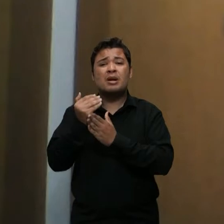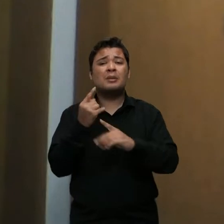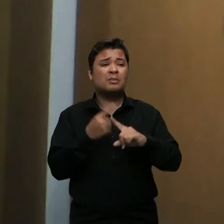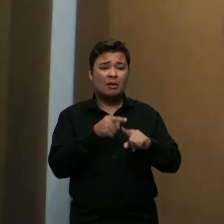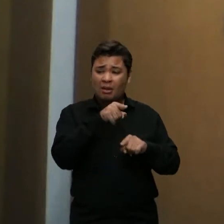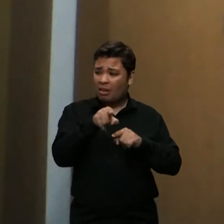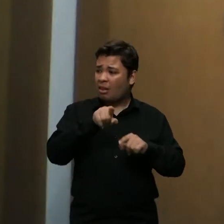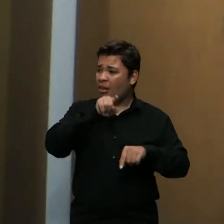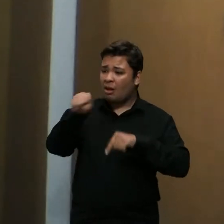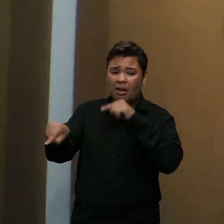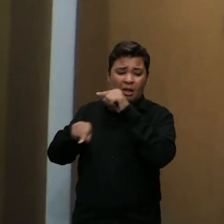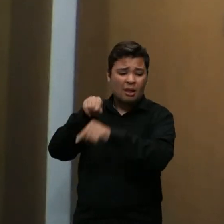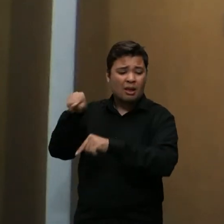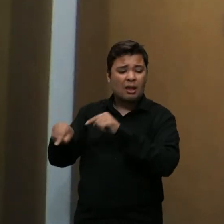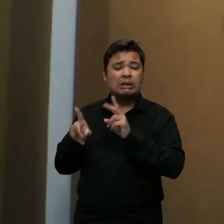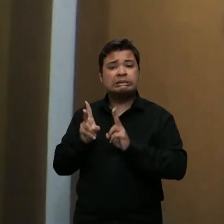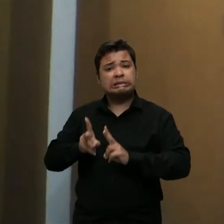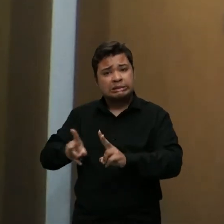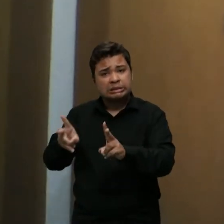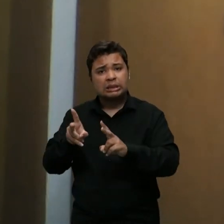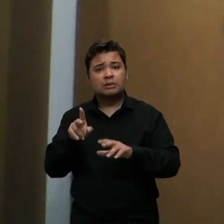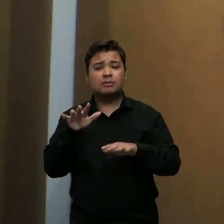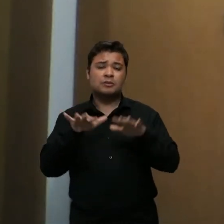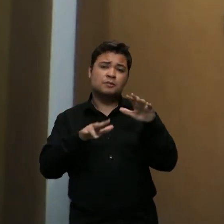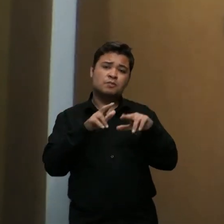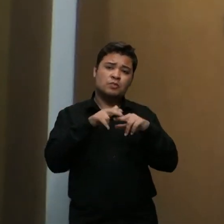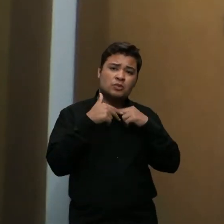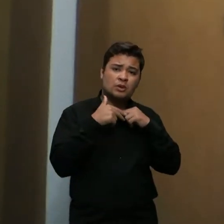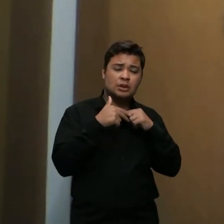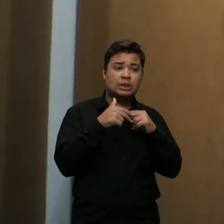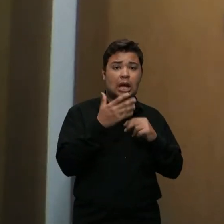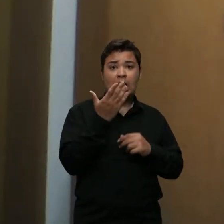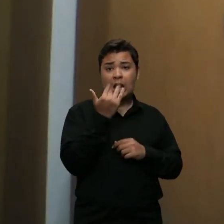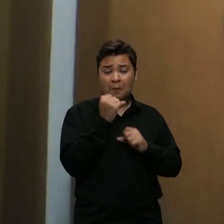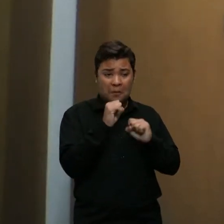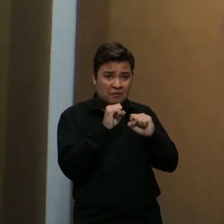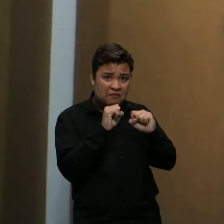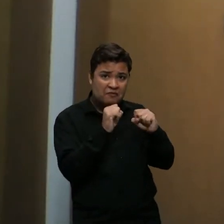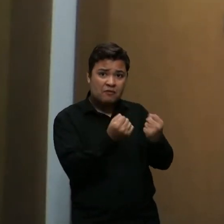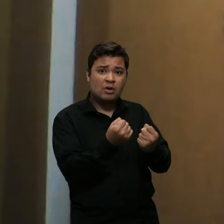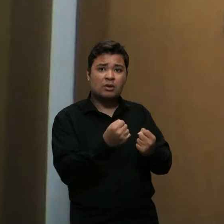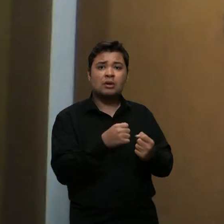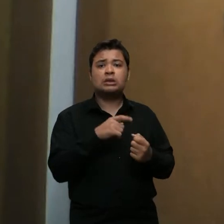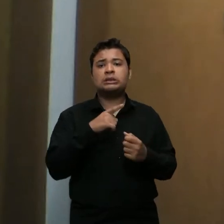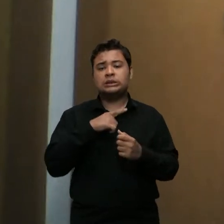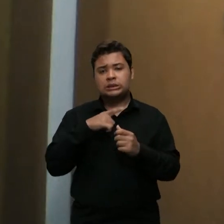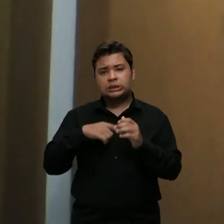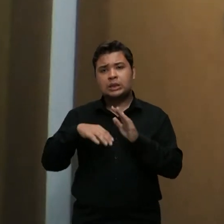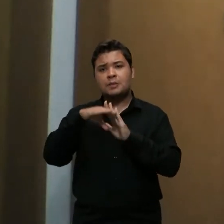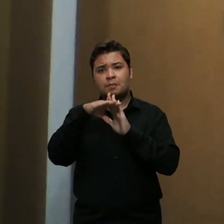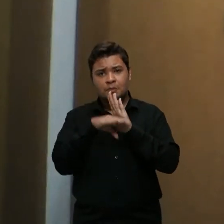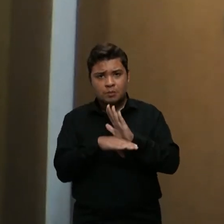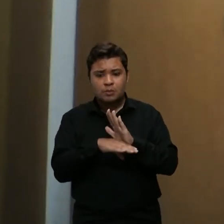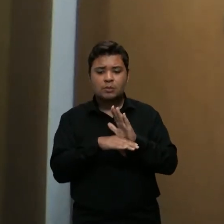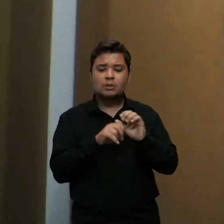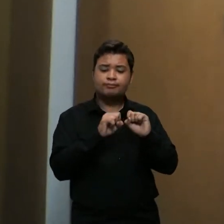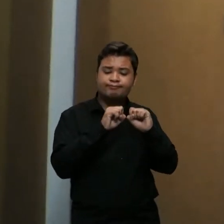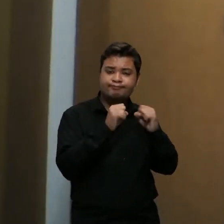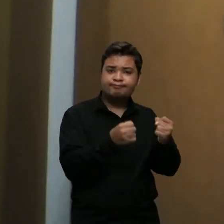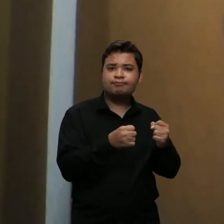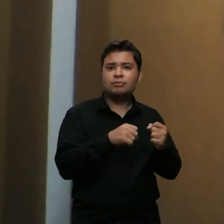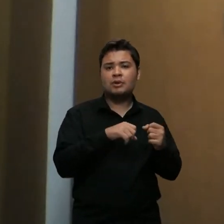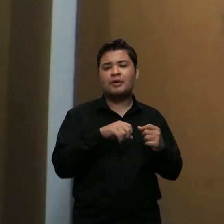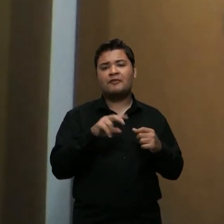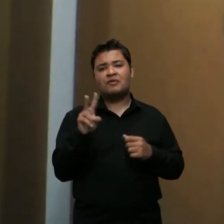existentes, né, sobre fortificação alimentar. Nós temos hoje o Programa Nacional de Suplementação de Ferro, o Programa de Vitamina A,